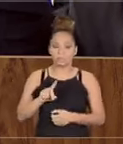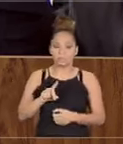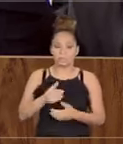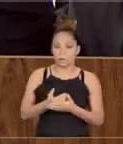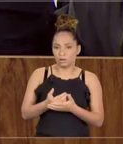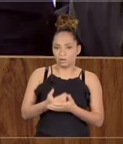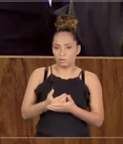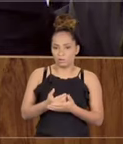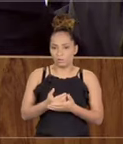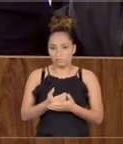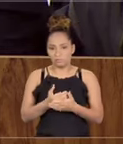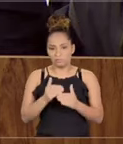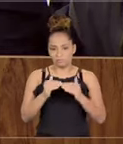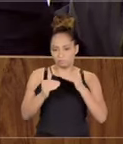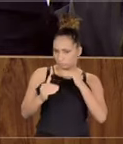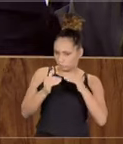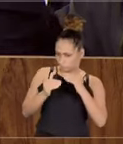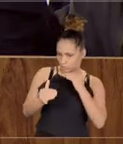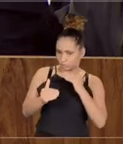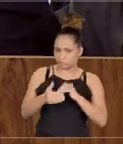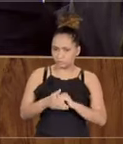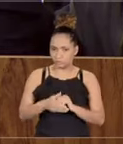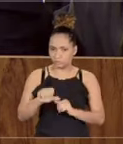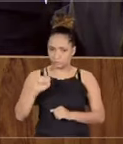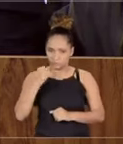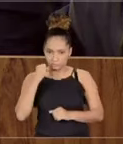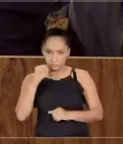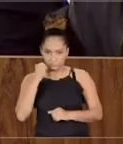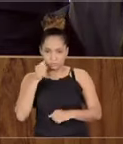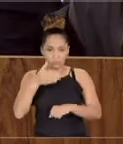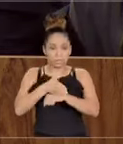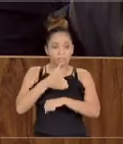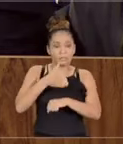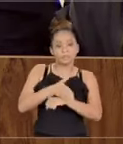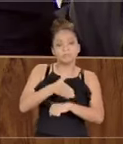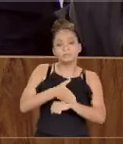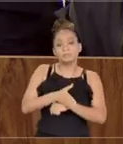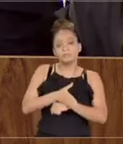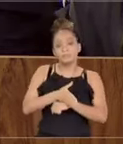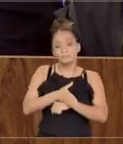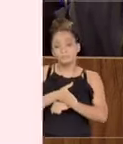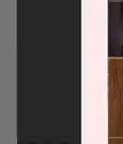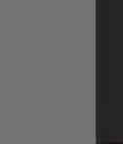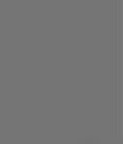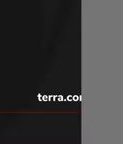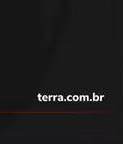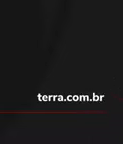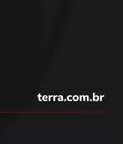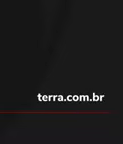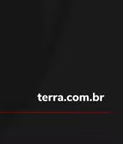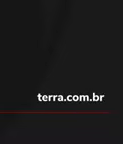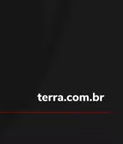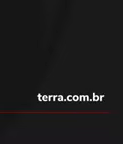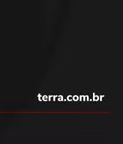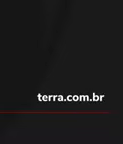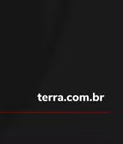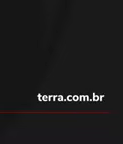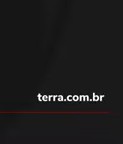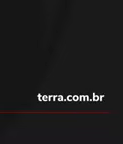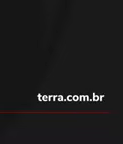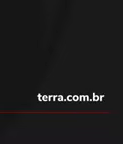margeante, como fez a senadora, em relação à participação do presidente no episódio. É assim que voto, senhor presidente.